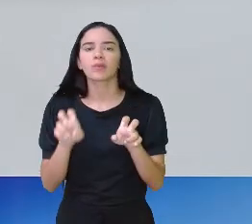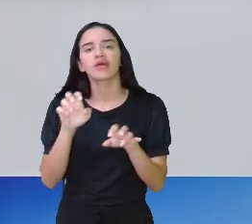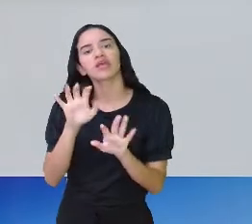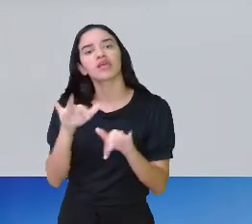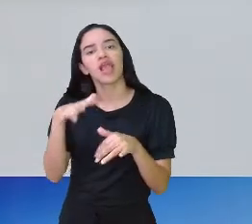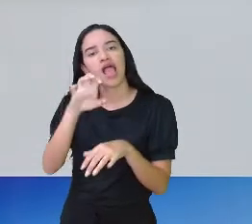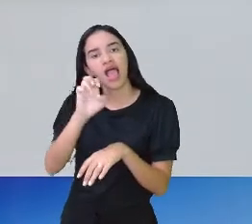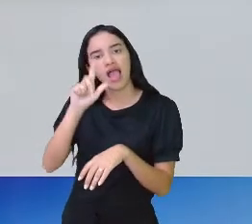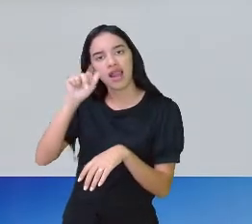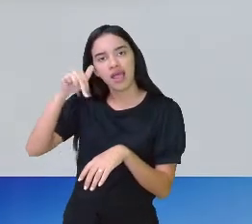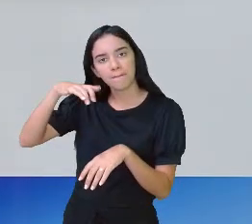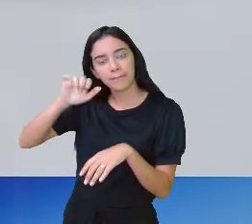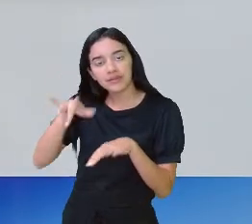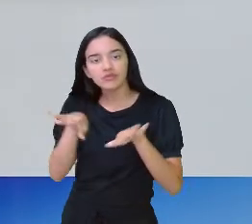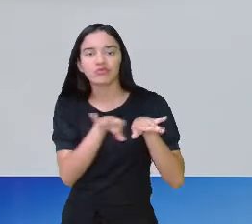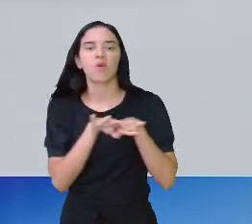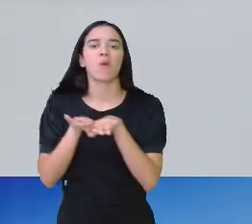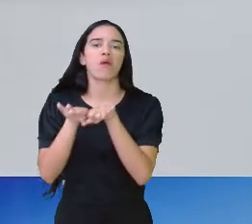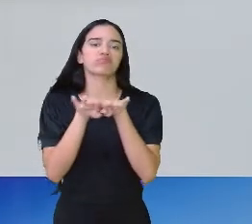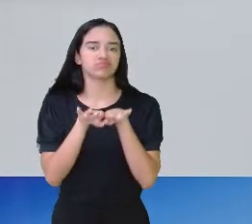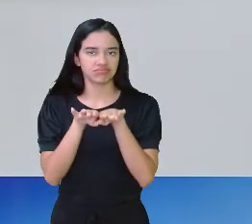de uma igualdade, não foi isso?